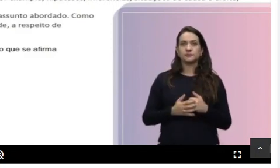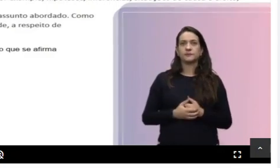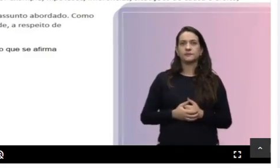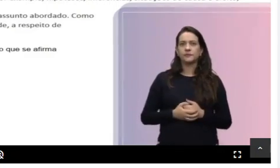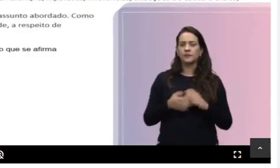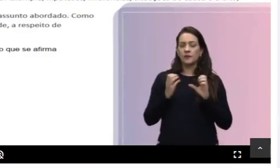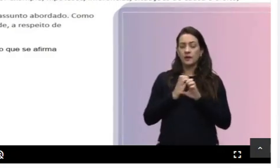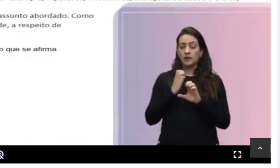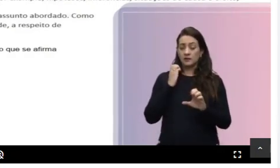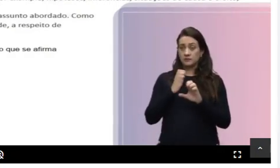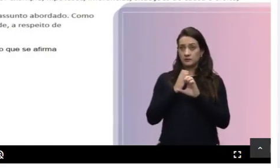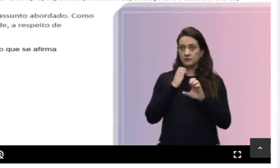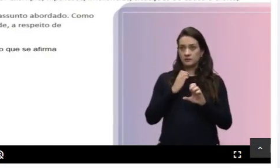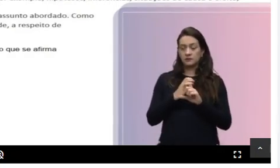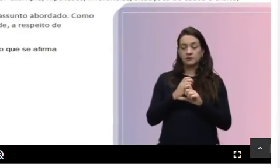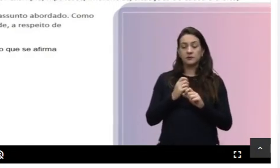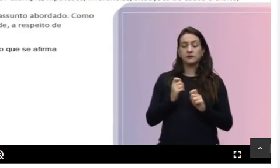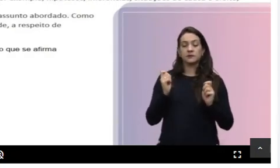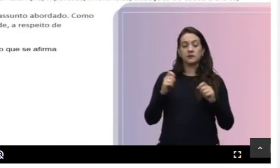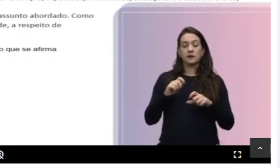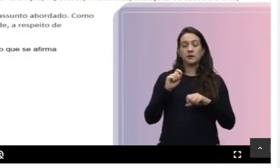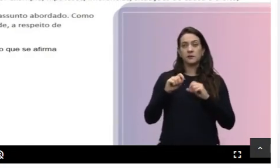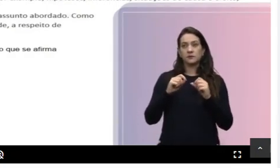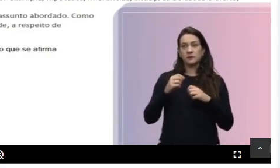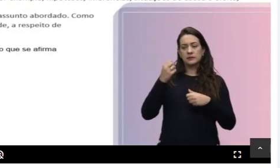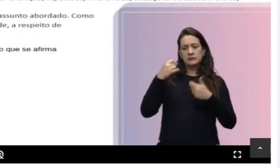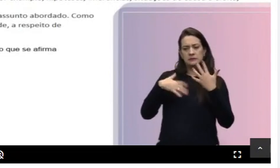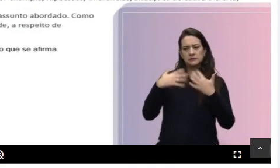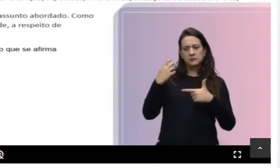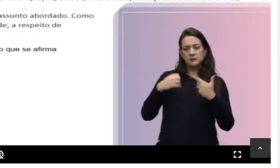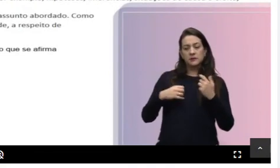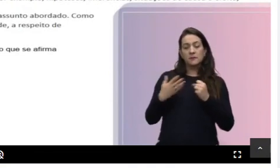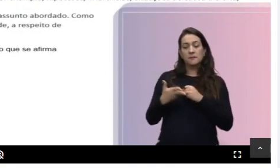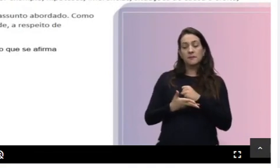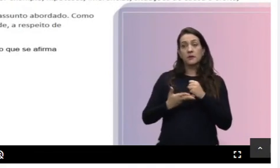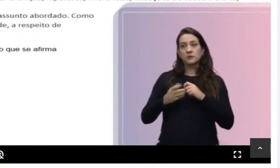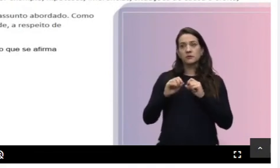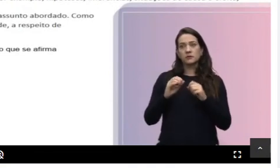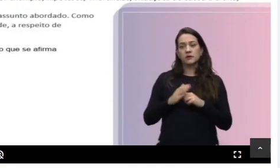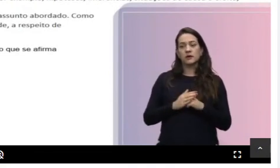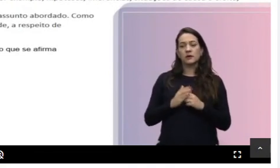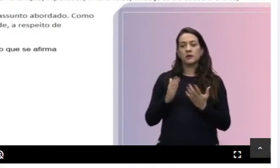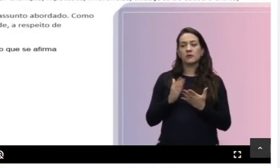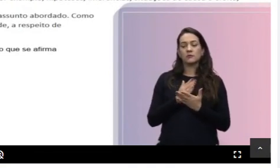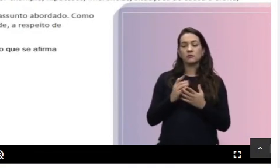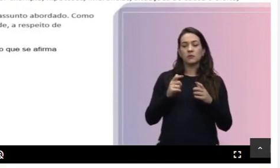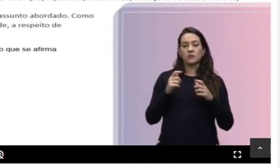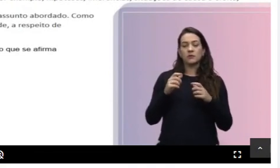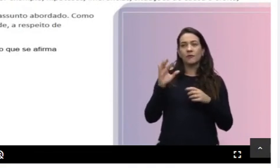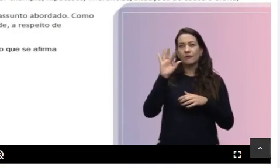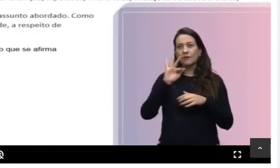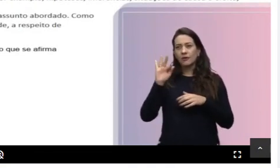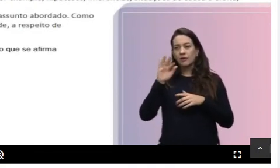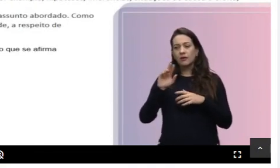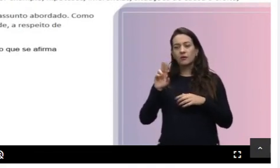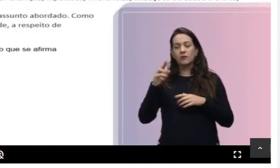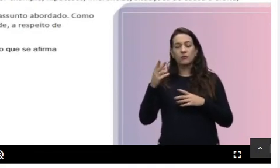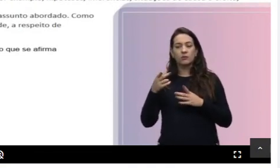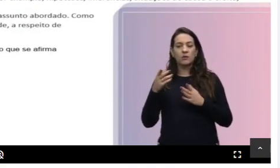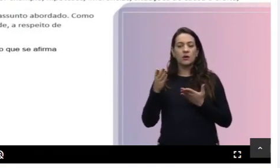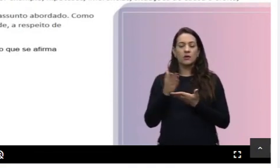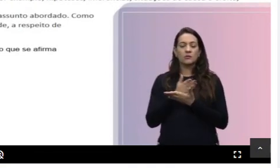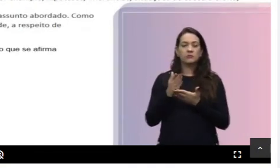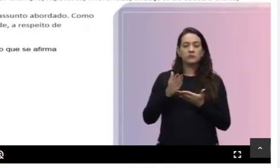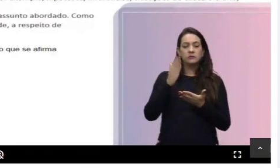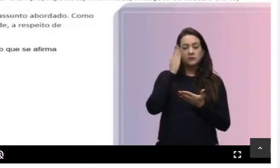área de engenharia, poderia ser a utilização de argumentos embasados em instituições que sejam de autoridade na área,